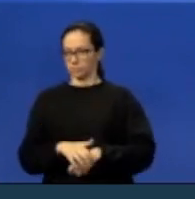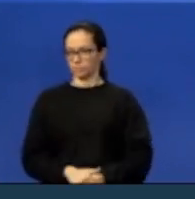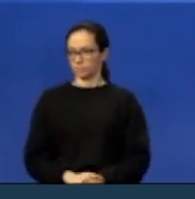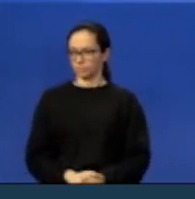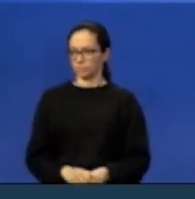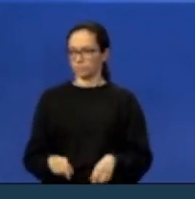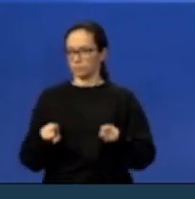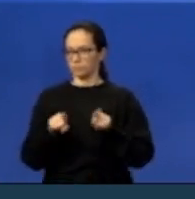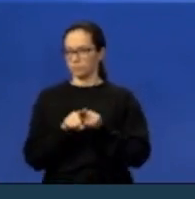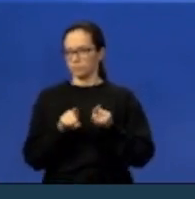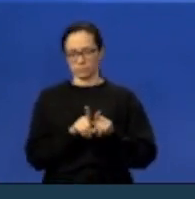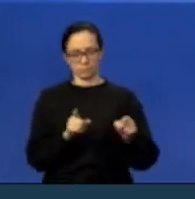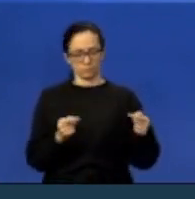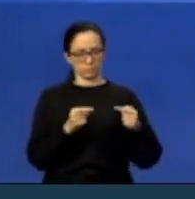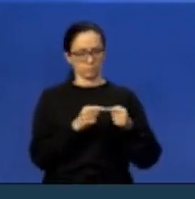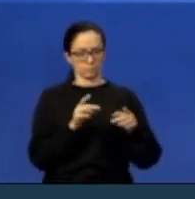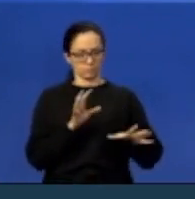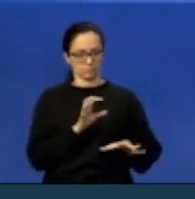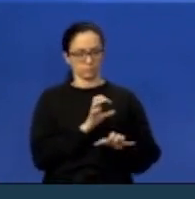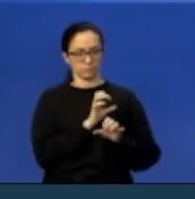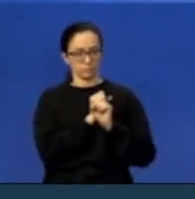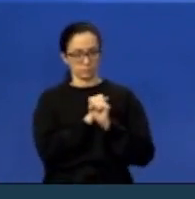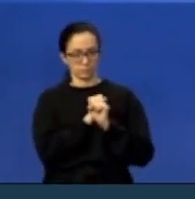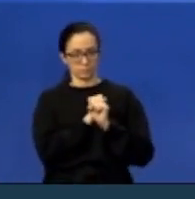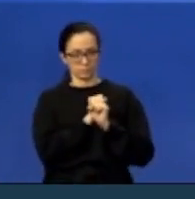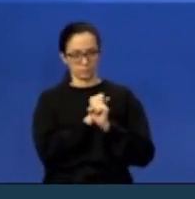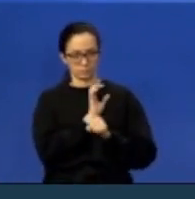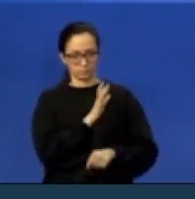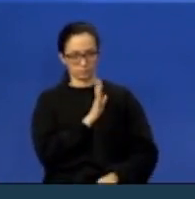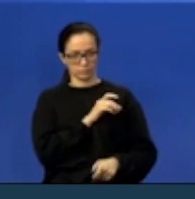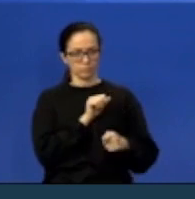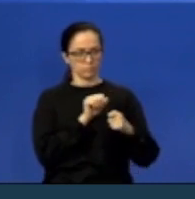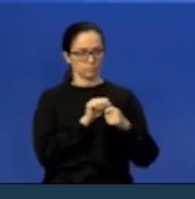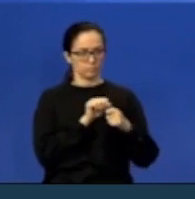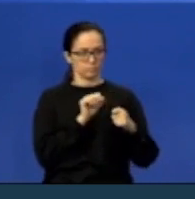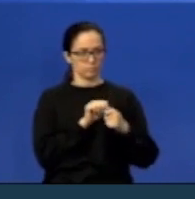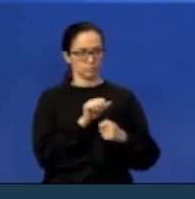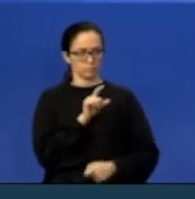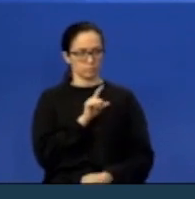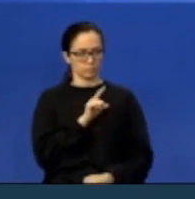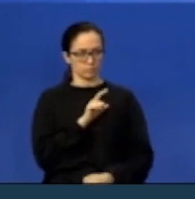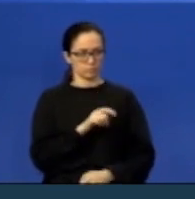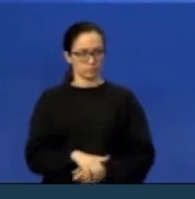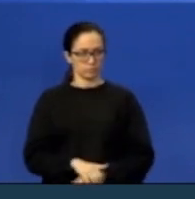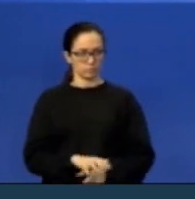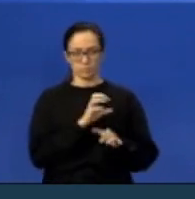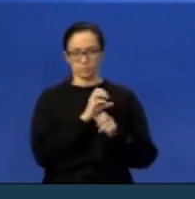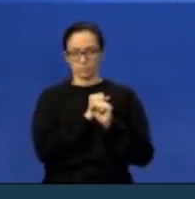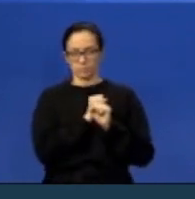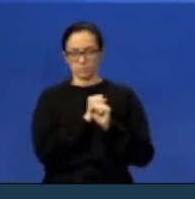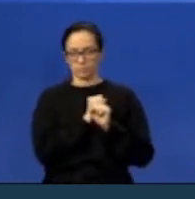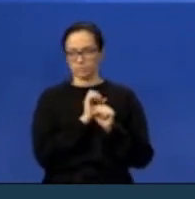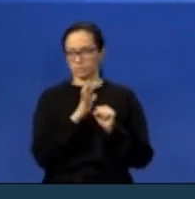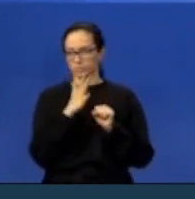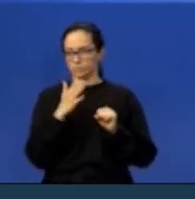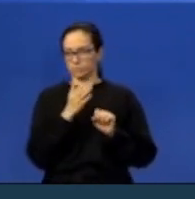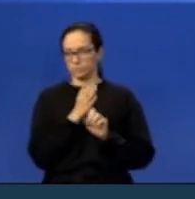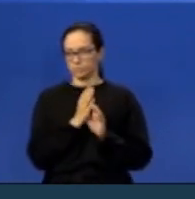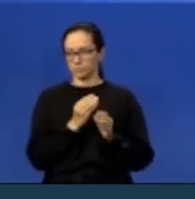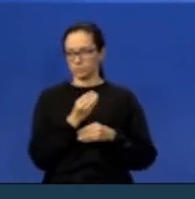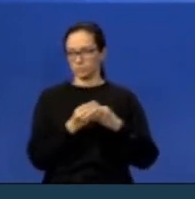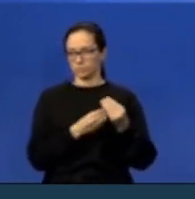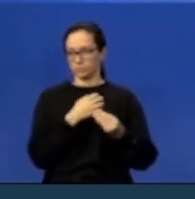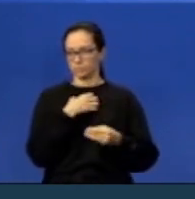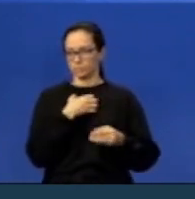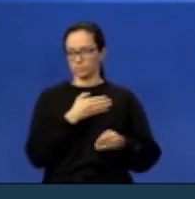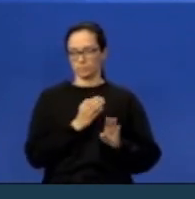ela corresponde à contração do coração e ela é dividida em contração atrial, que seria a